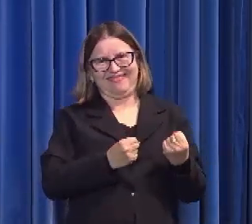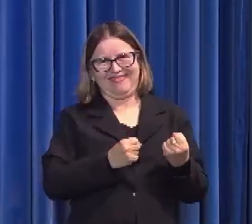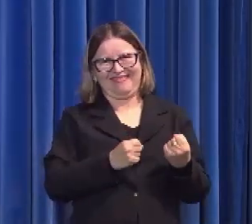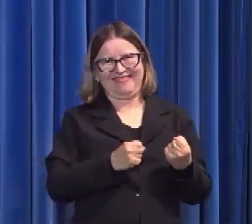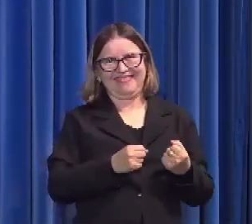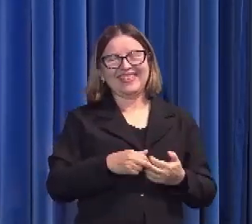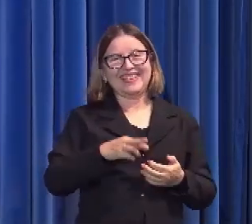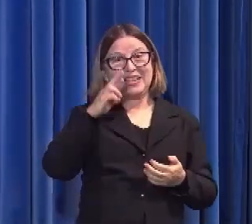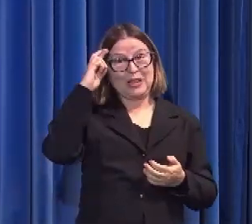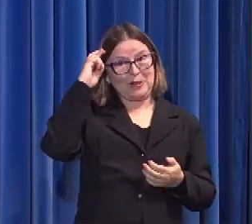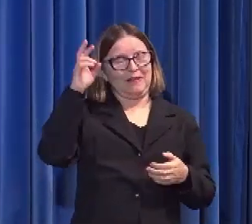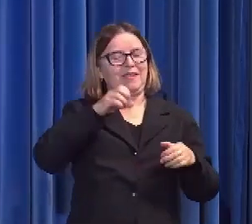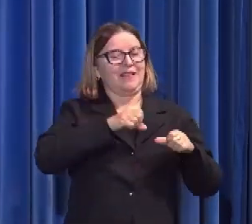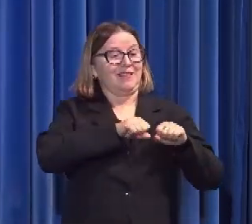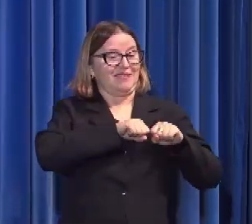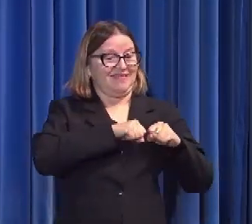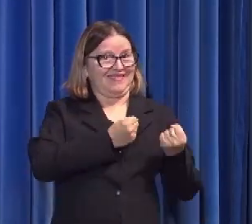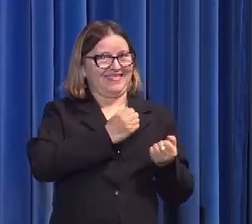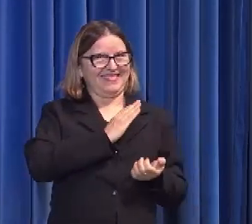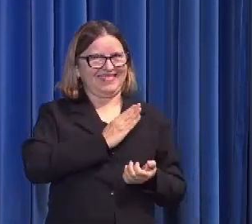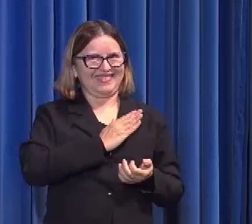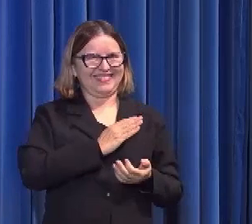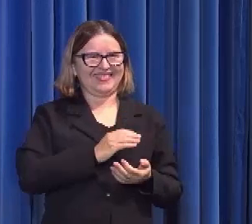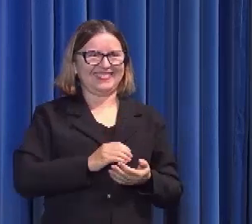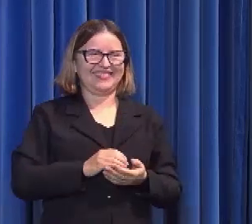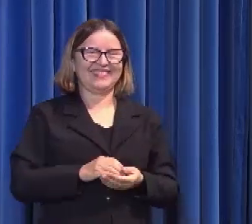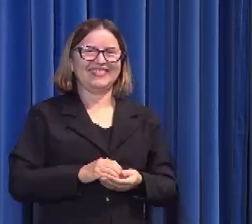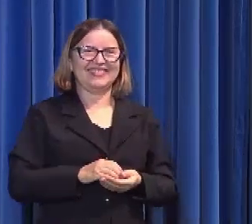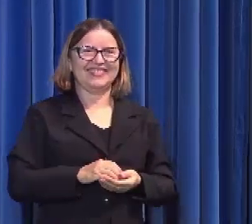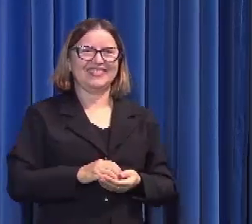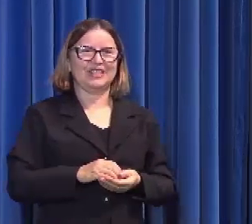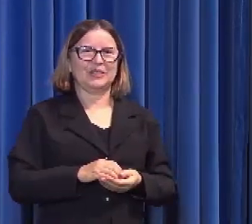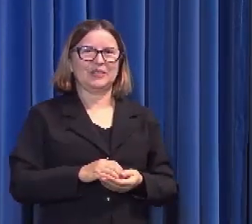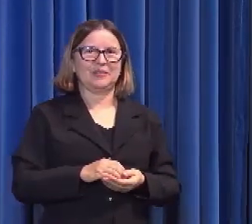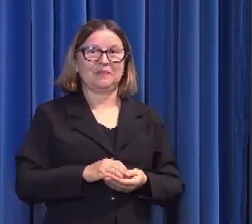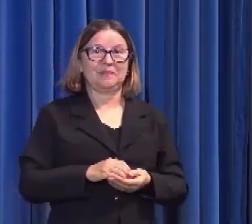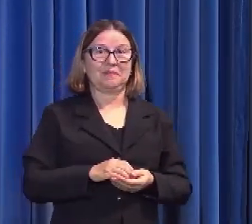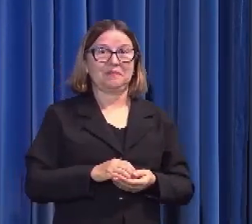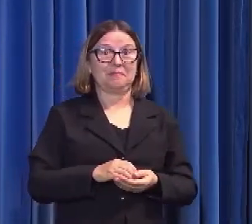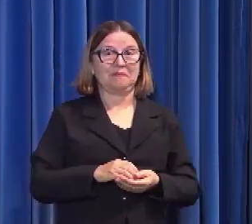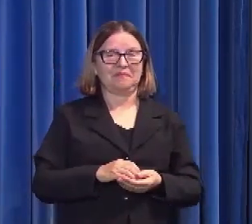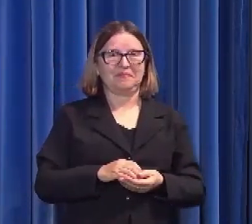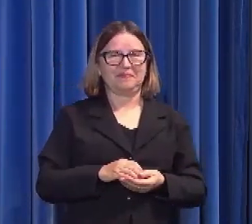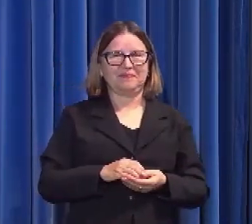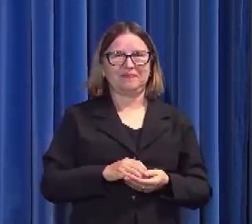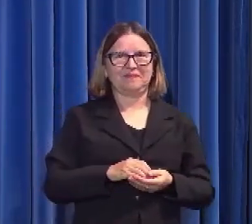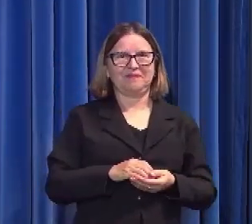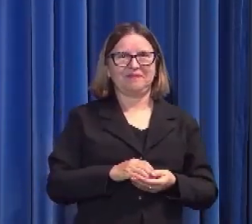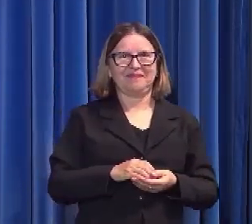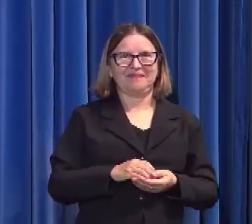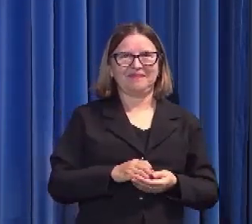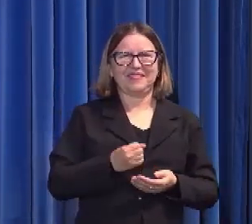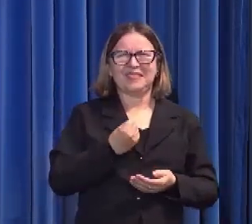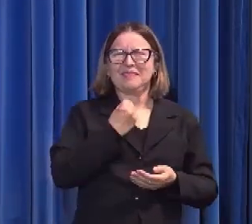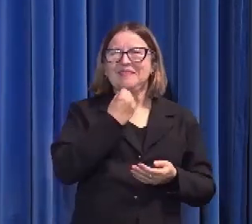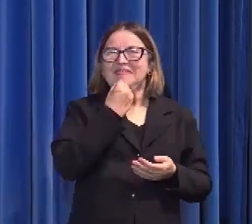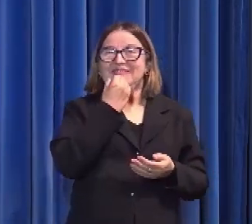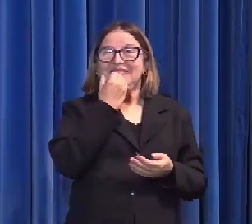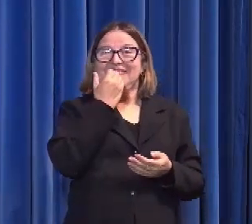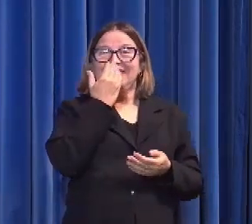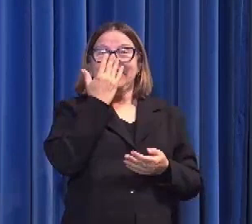e o Senhor quebra o coração e olha gente que Bem dito